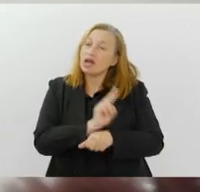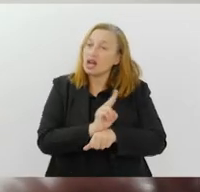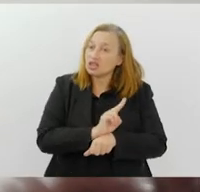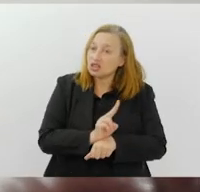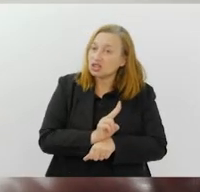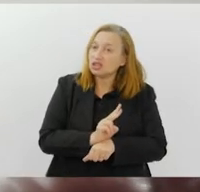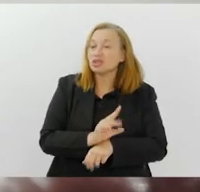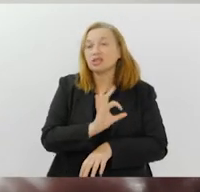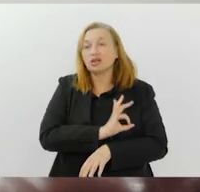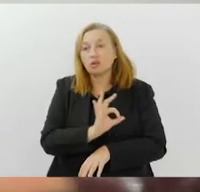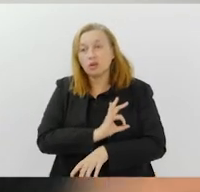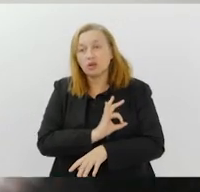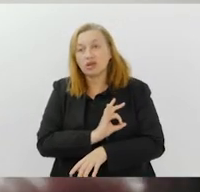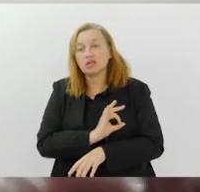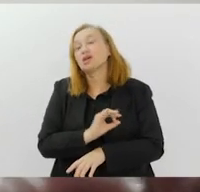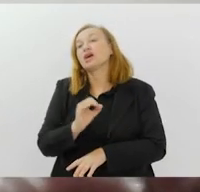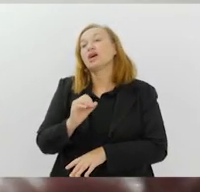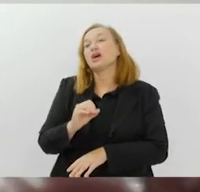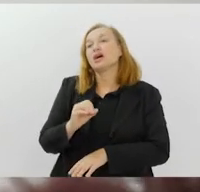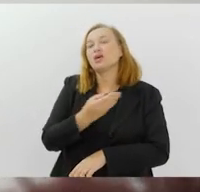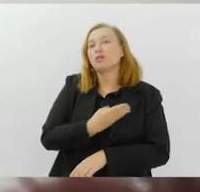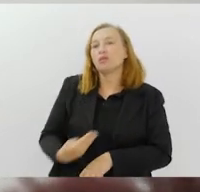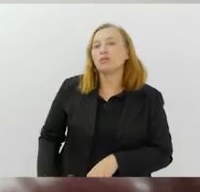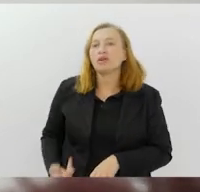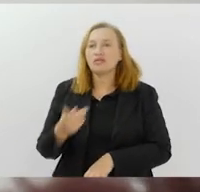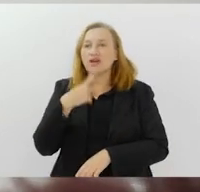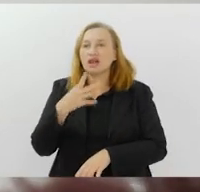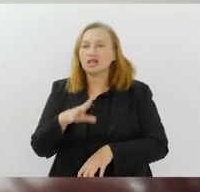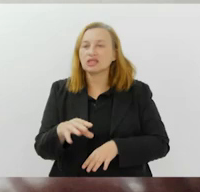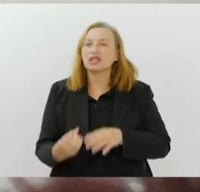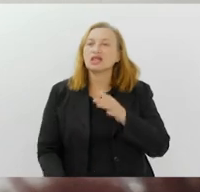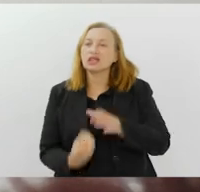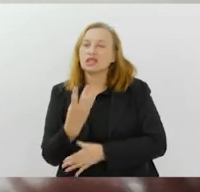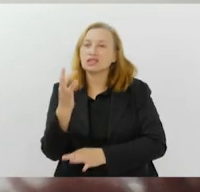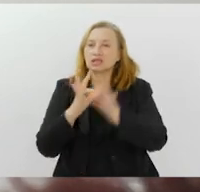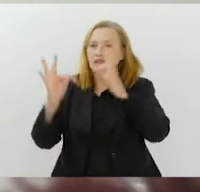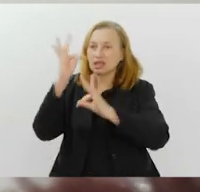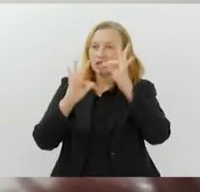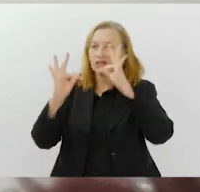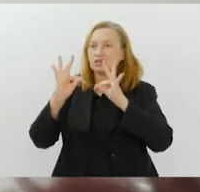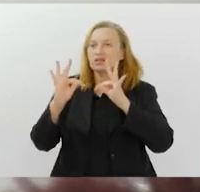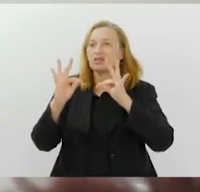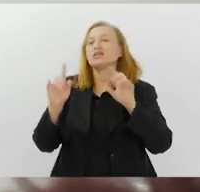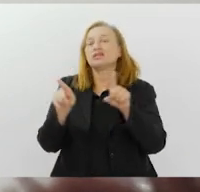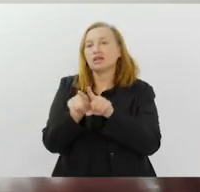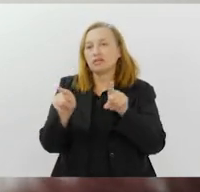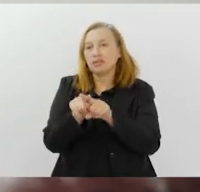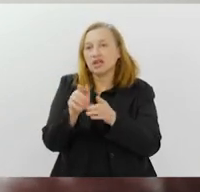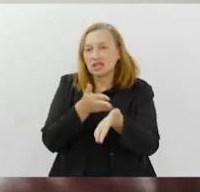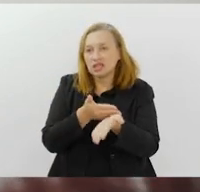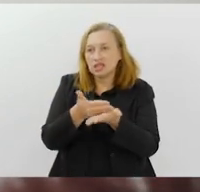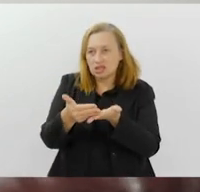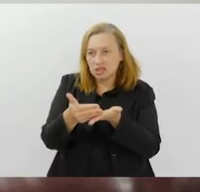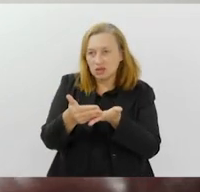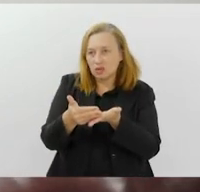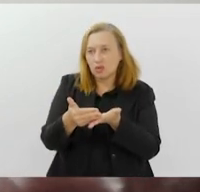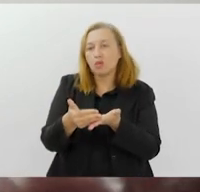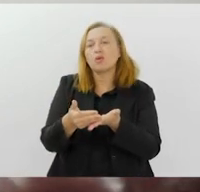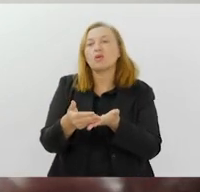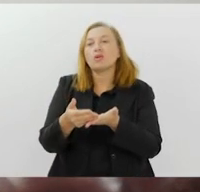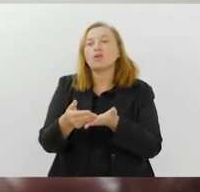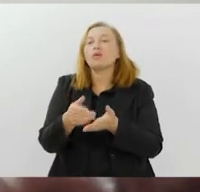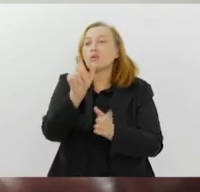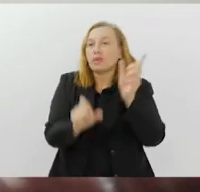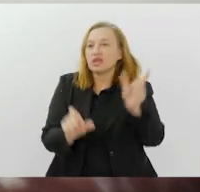Pública trouxe os dados dizendo que a construção da tecnologia também partiu desse viés né onde pessoas